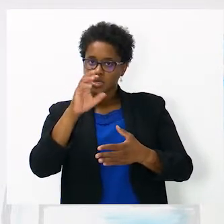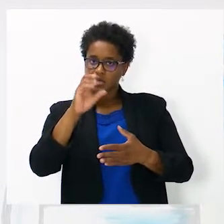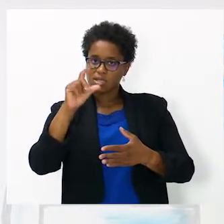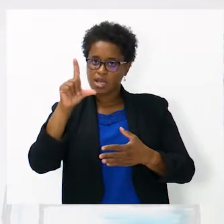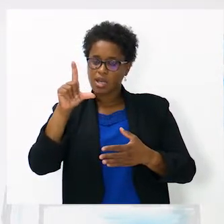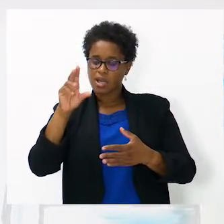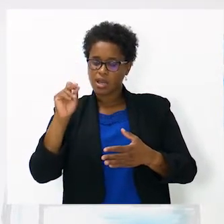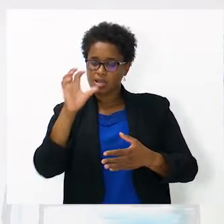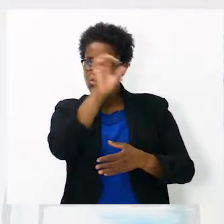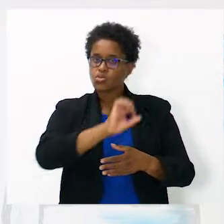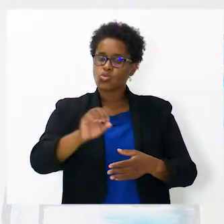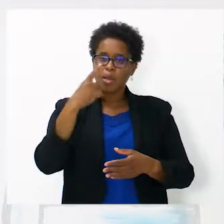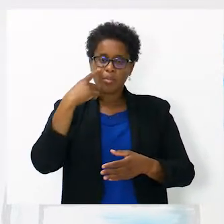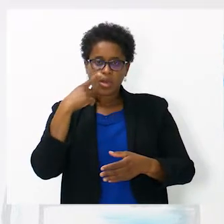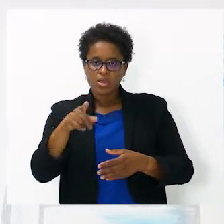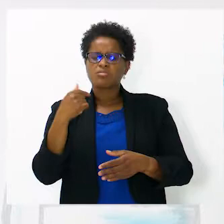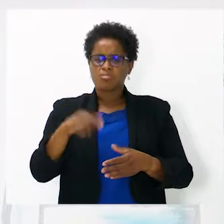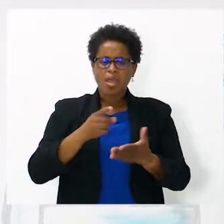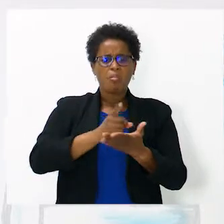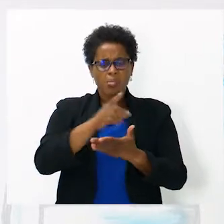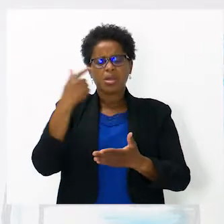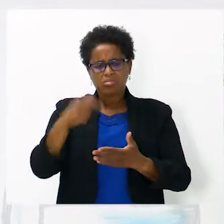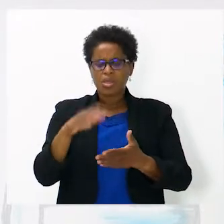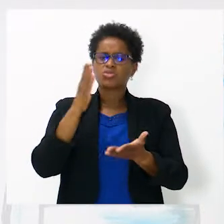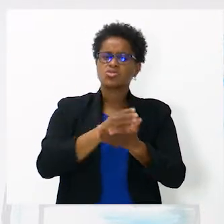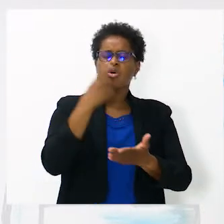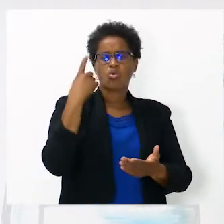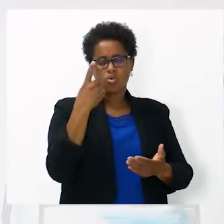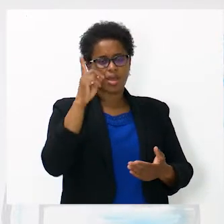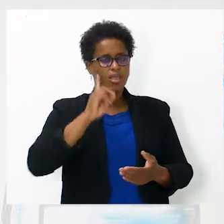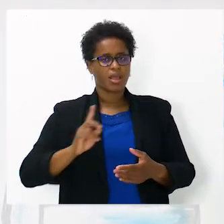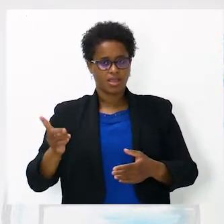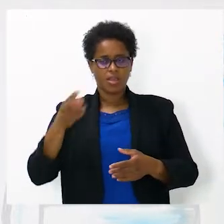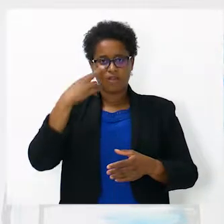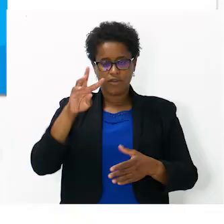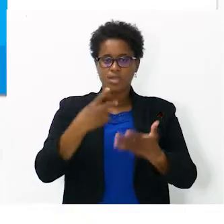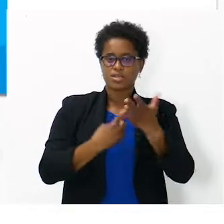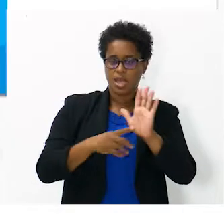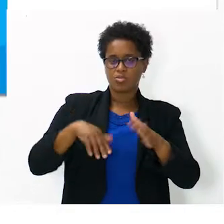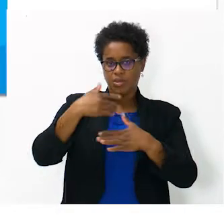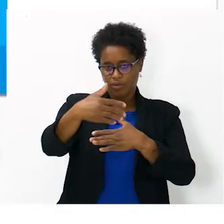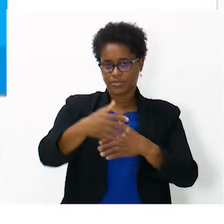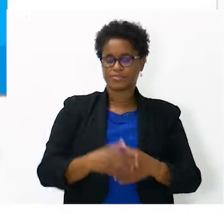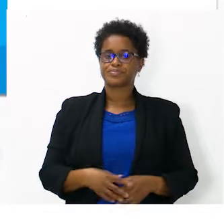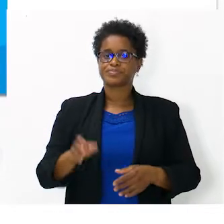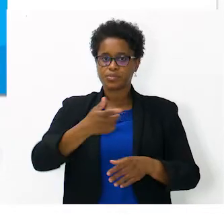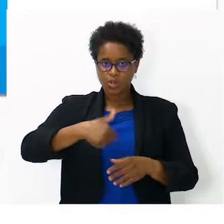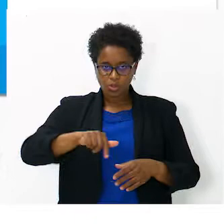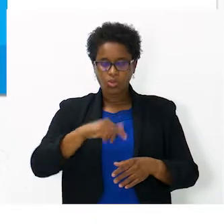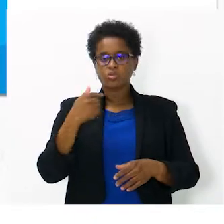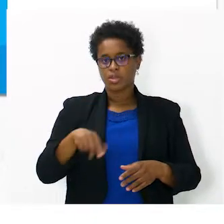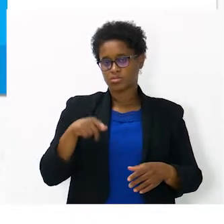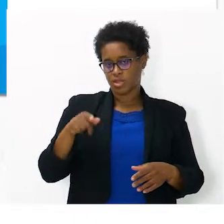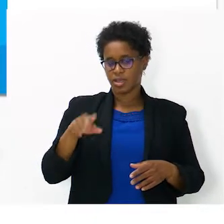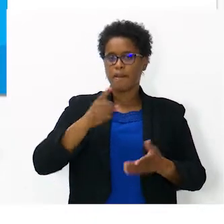embora possam aparecer mapas que trazem apenas uma delas, Vamos ver um exemplo mais à frente. Nós temos